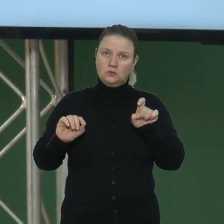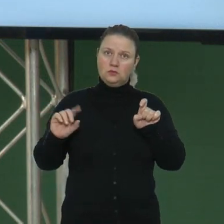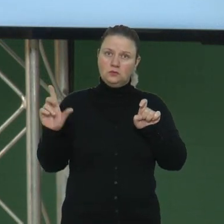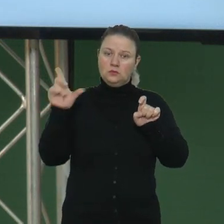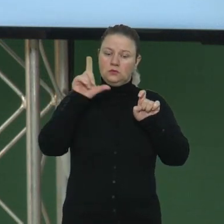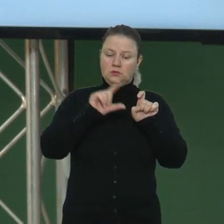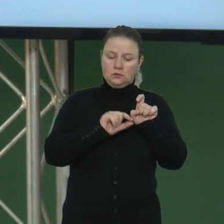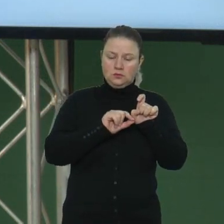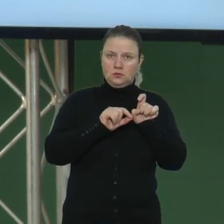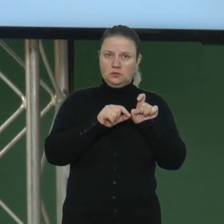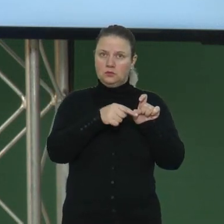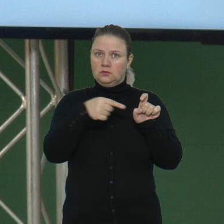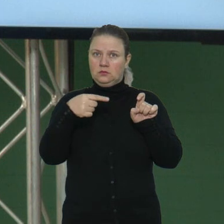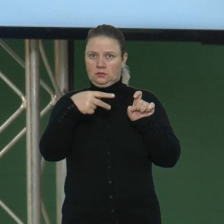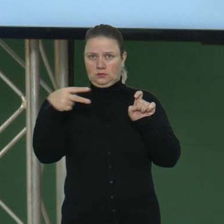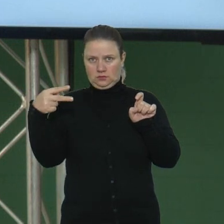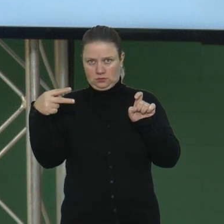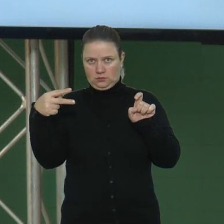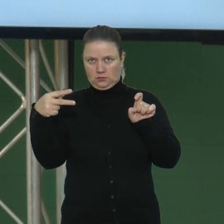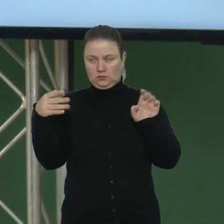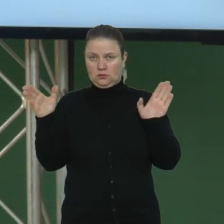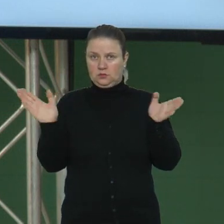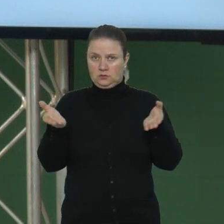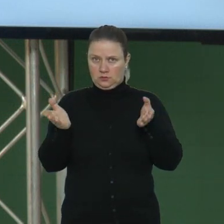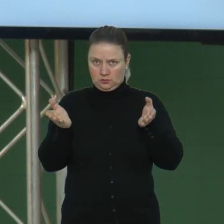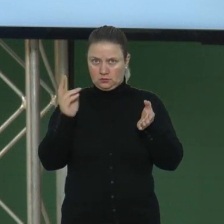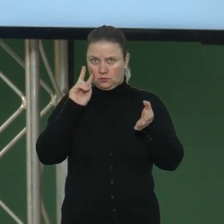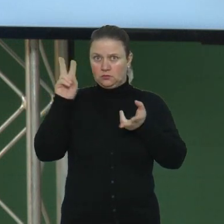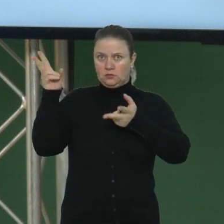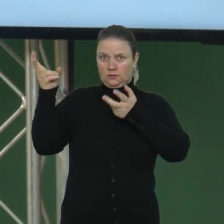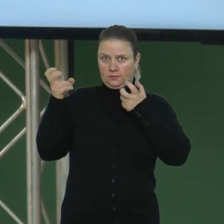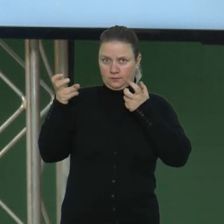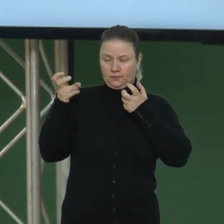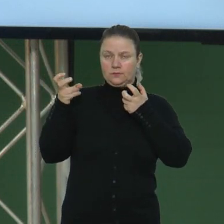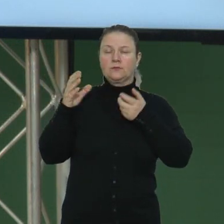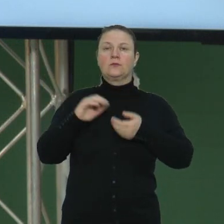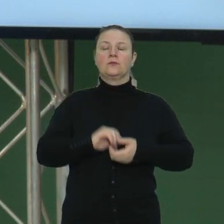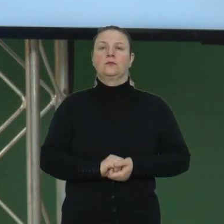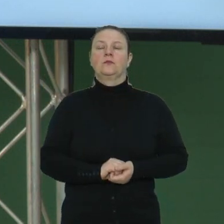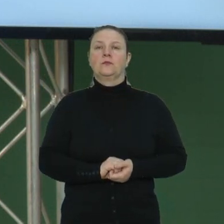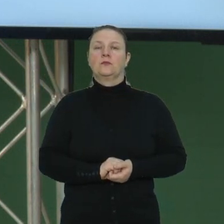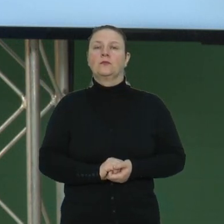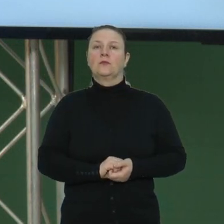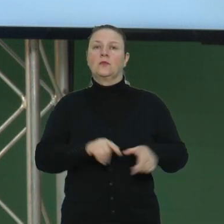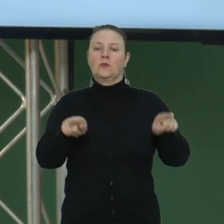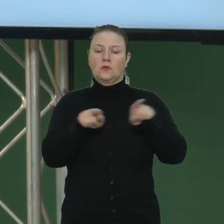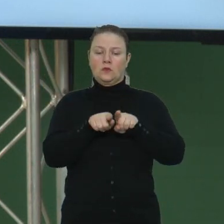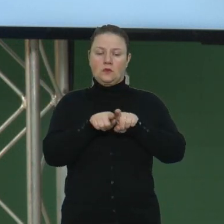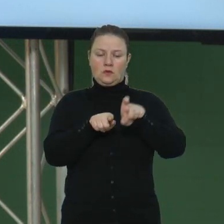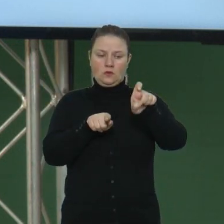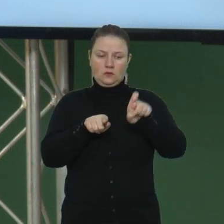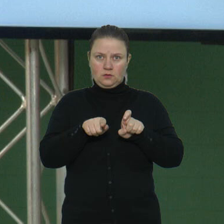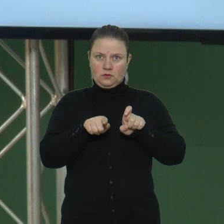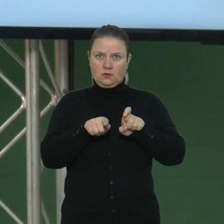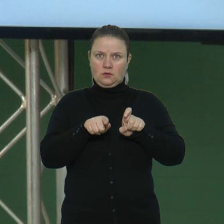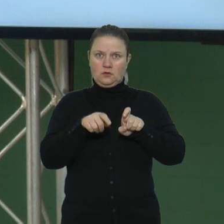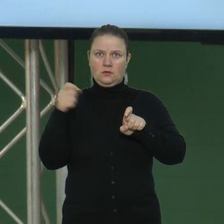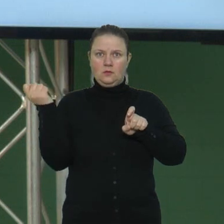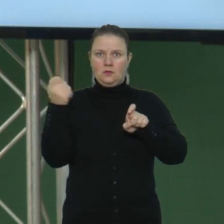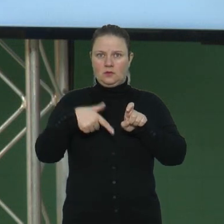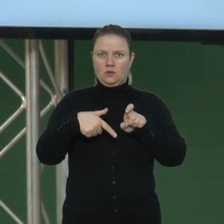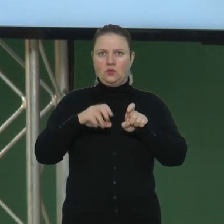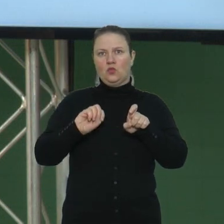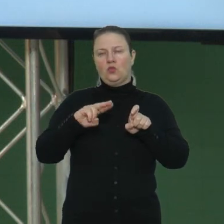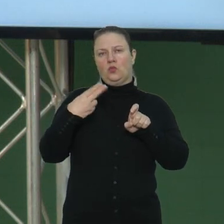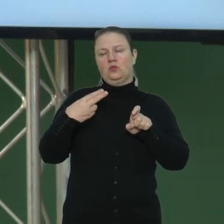também igual, a bolinha fechada, que eu trago lá, né? Do meu exercício. E também o x maior ou igual a 2,